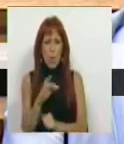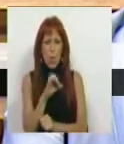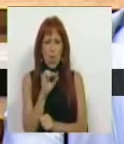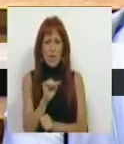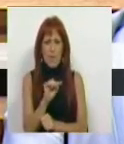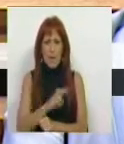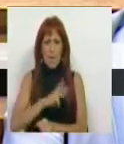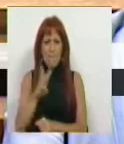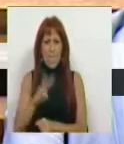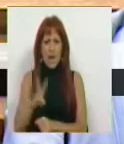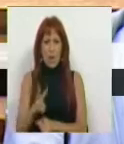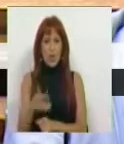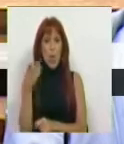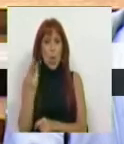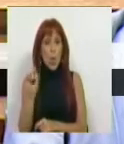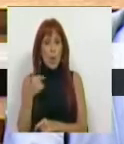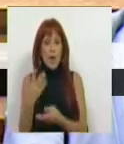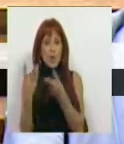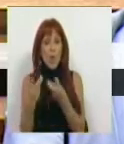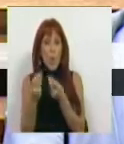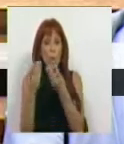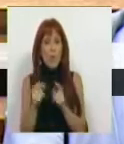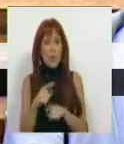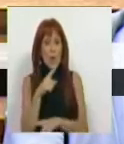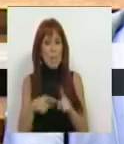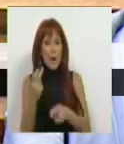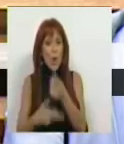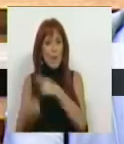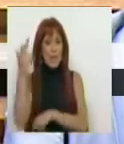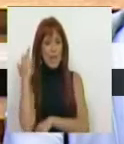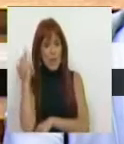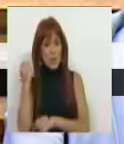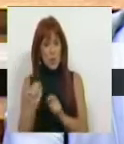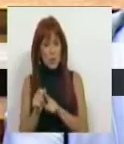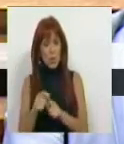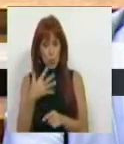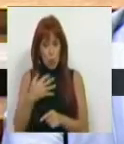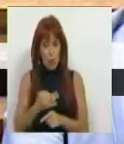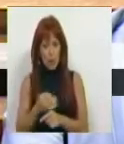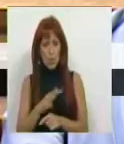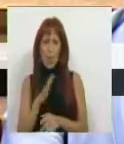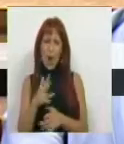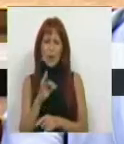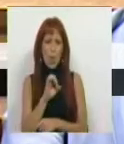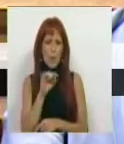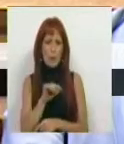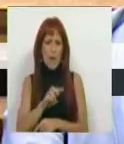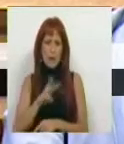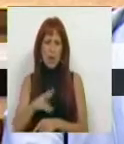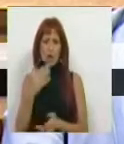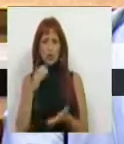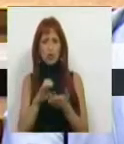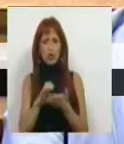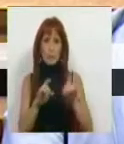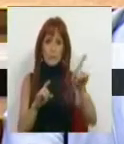8 mil milhões. Os bancos contabilizavam, a meio do ano passado, no seu total, quase 8 mil milhões de